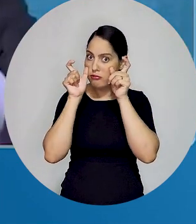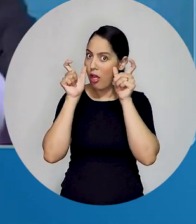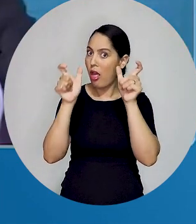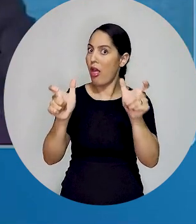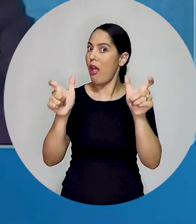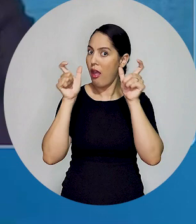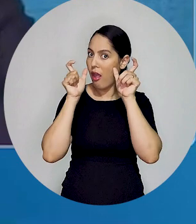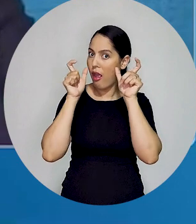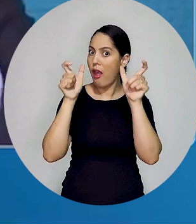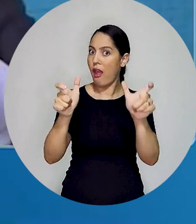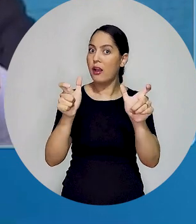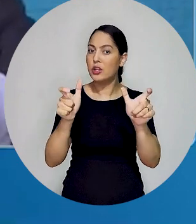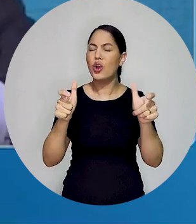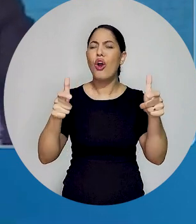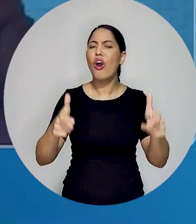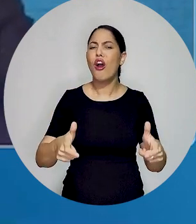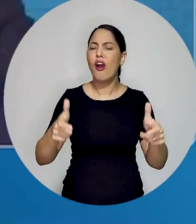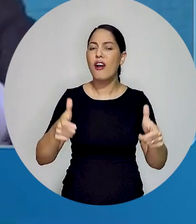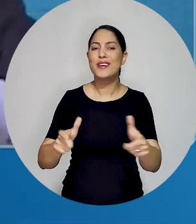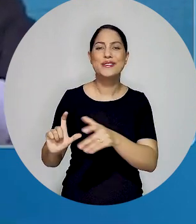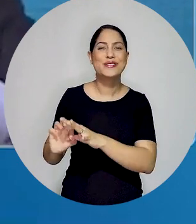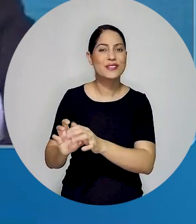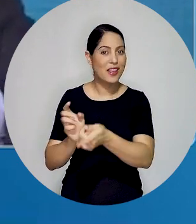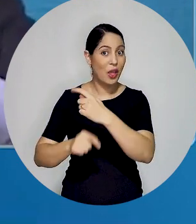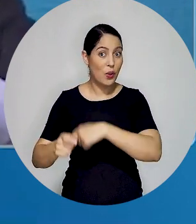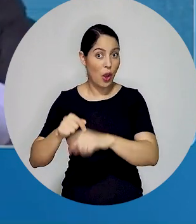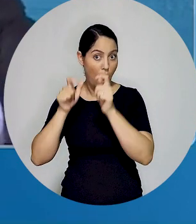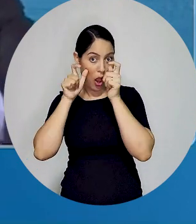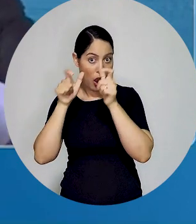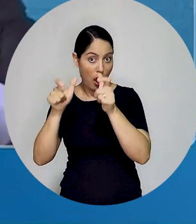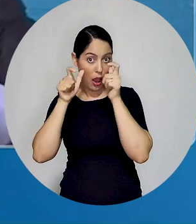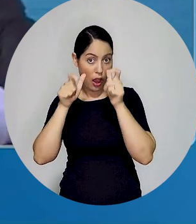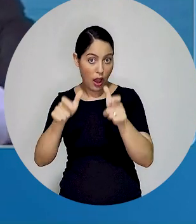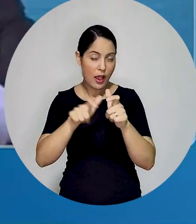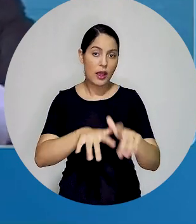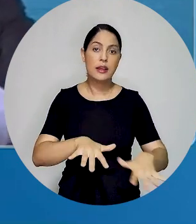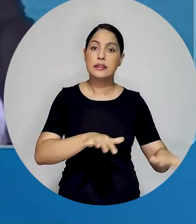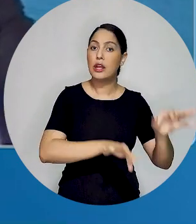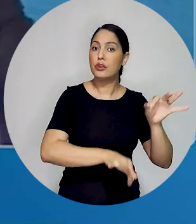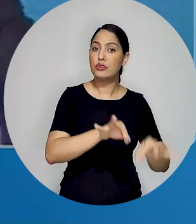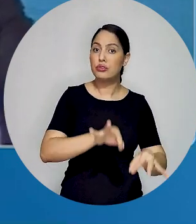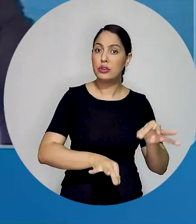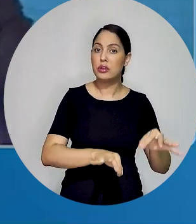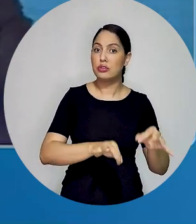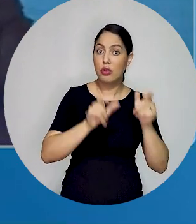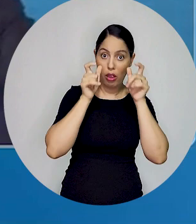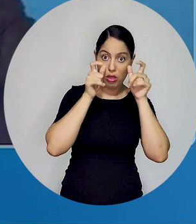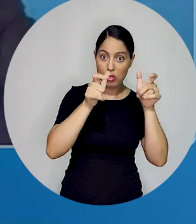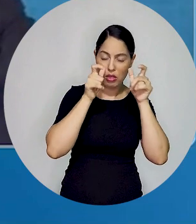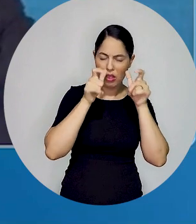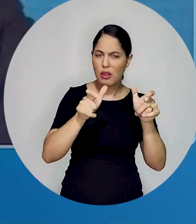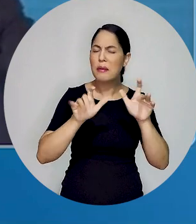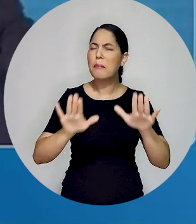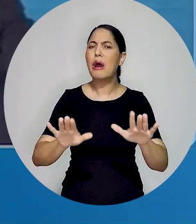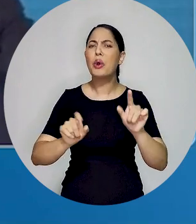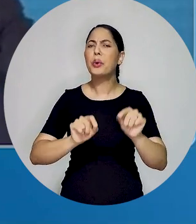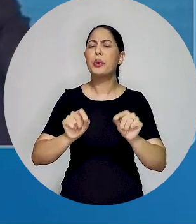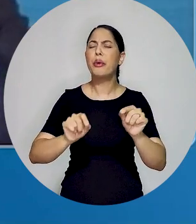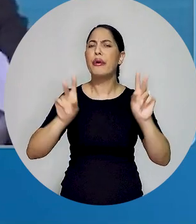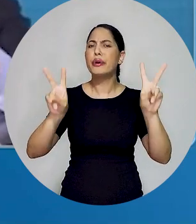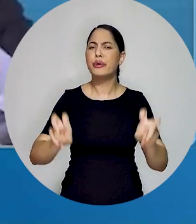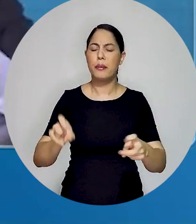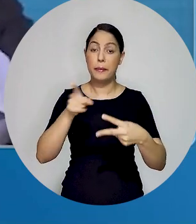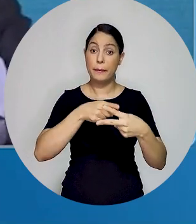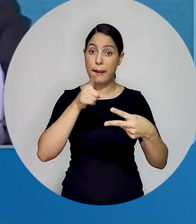desperta, claro, muito interesse, tanto da comunidade econômica quanto da comunidade jurídica. Eu vou concluir com